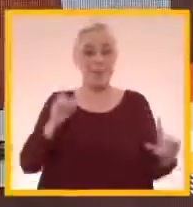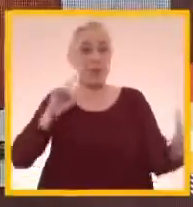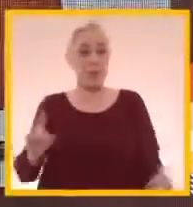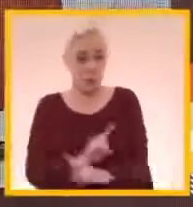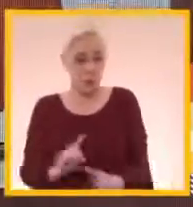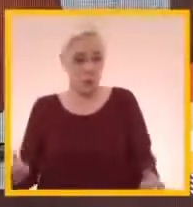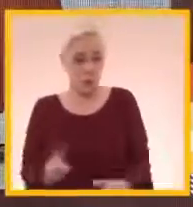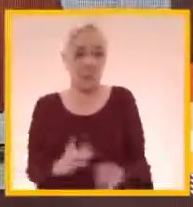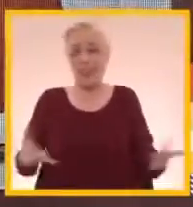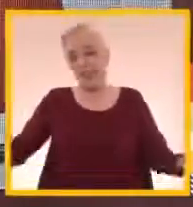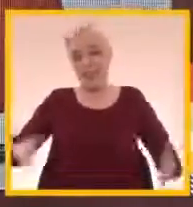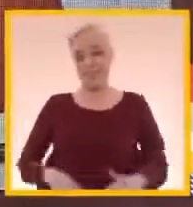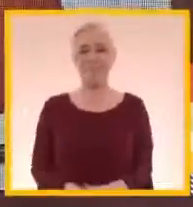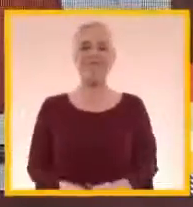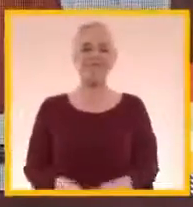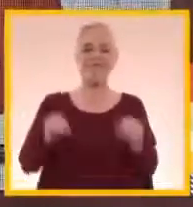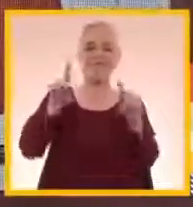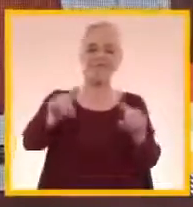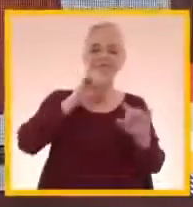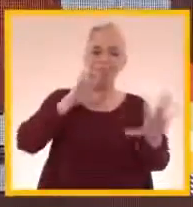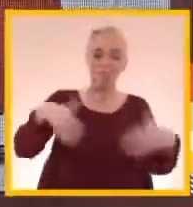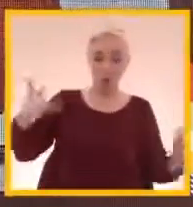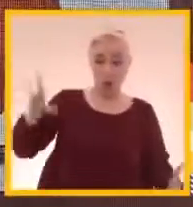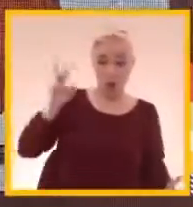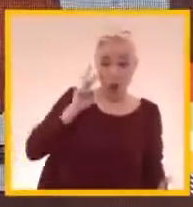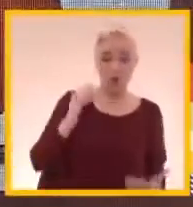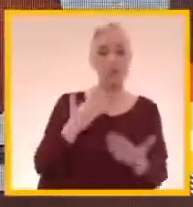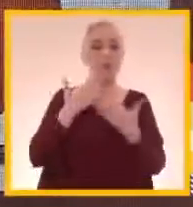música e para que vocês possam ouvir.